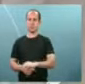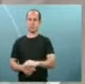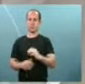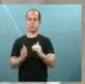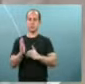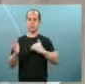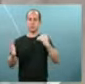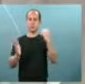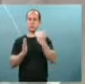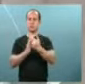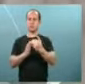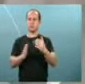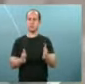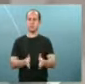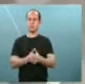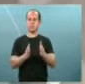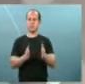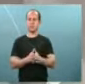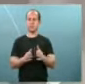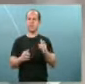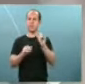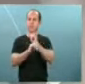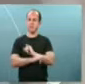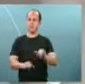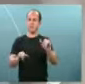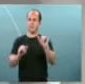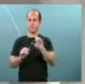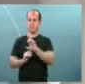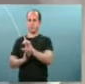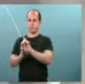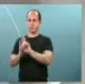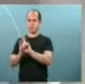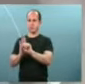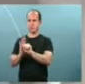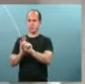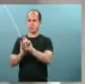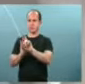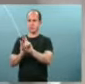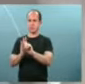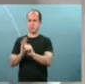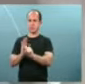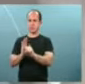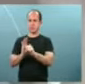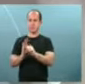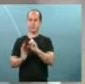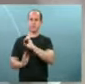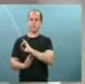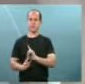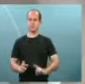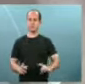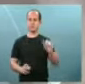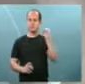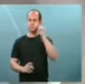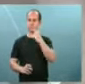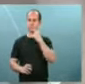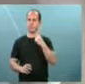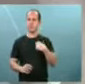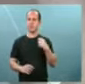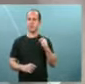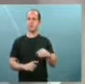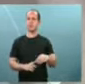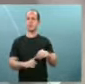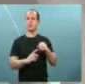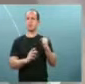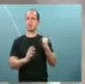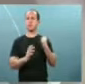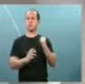extrema pobreza. Trago esses dados aqui, presidente, caros deputados e deputadas, para enfatizar uma